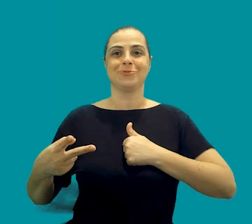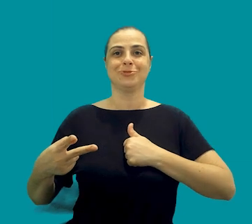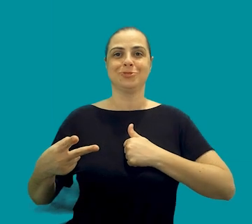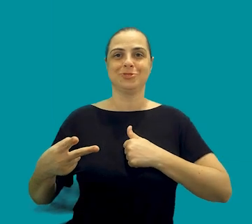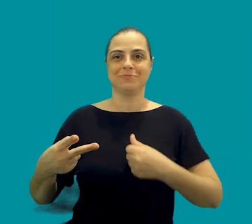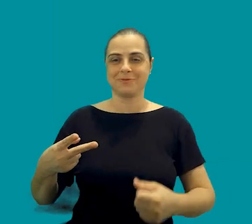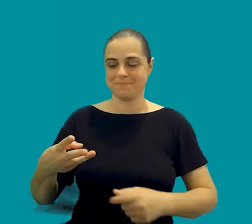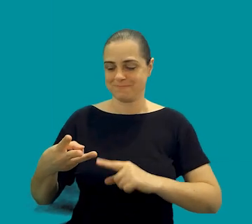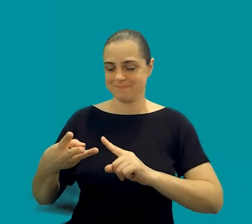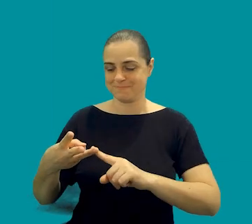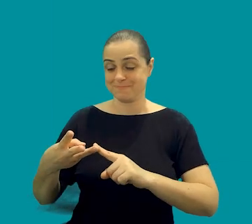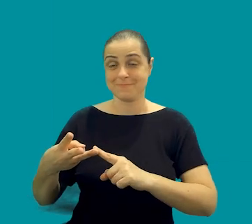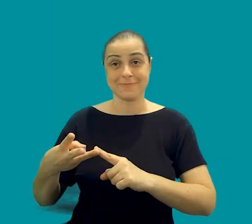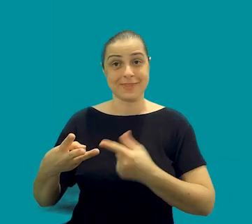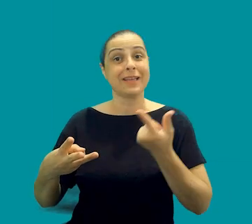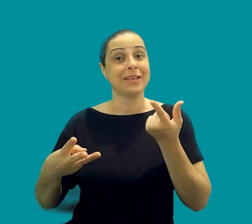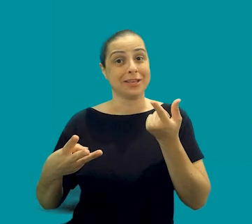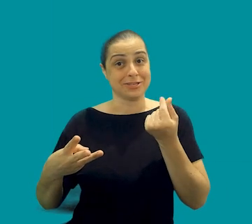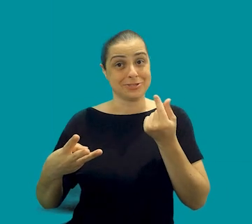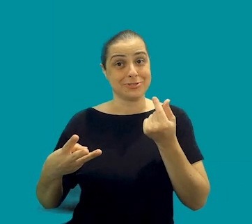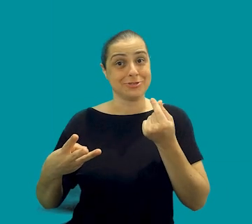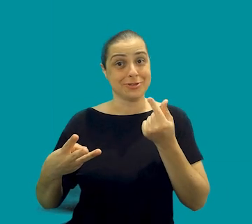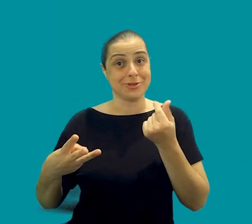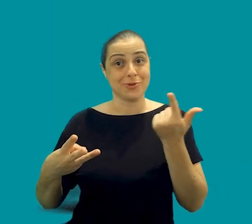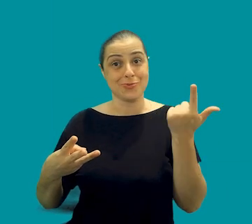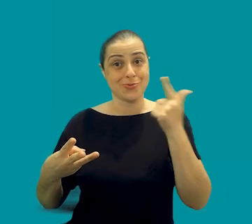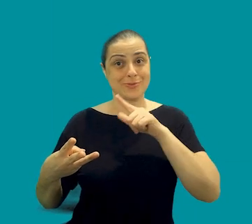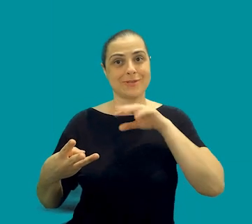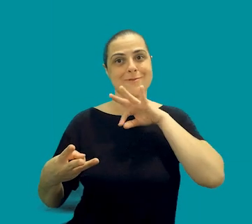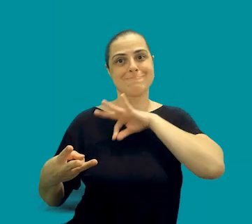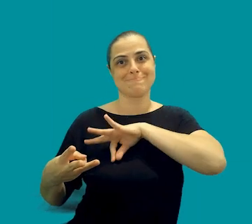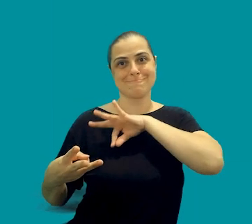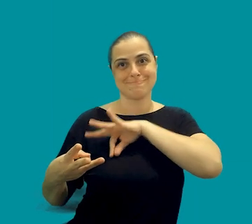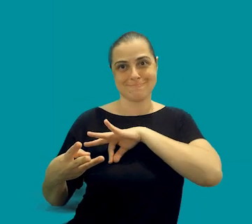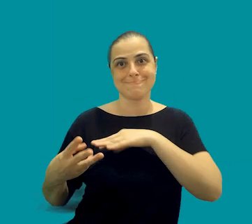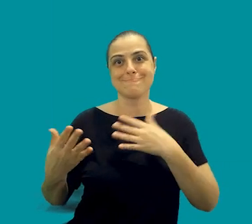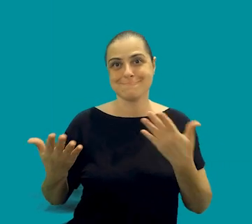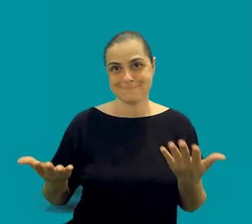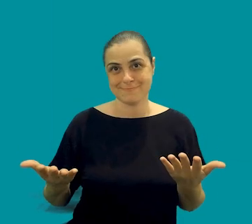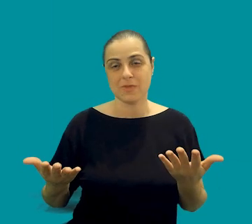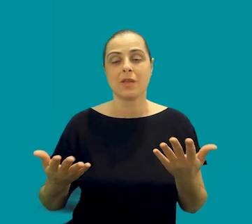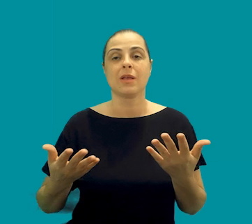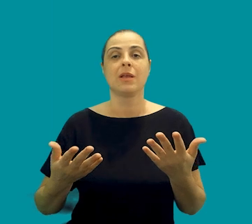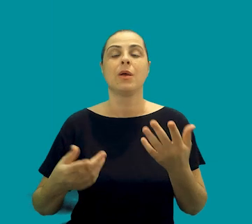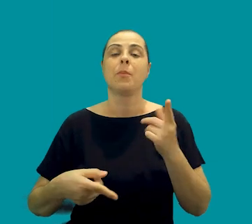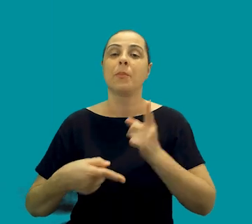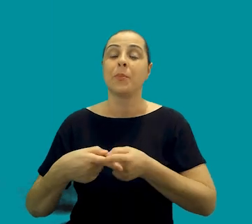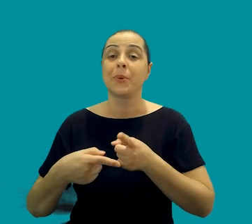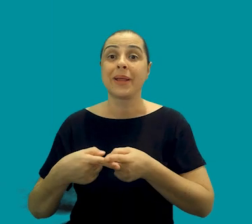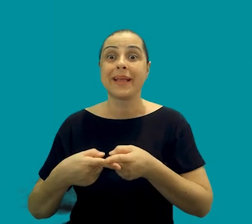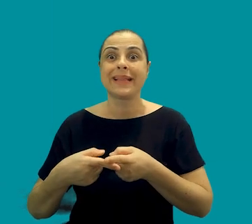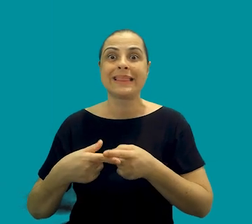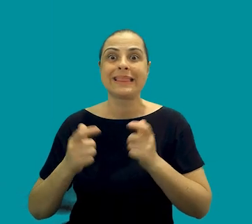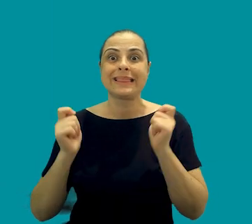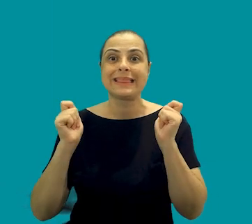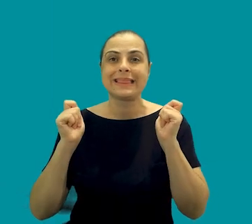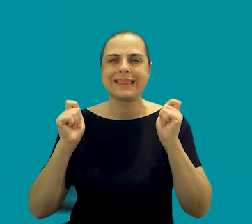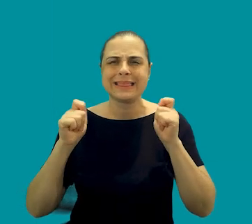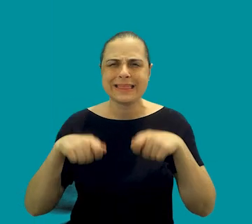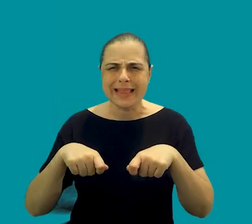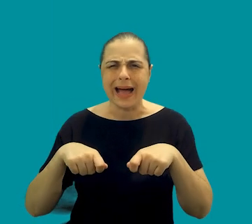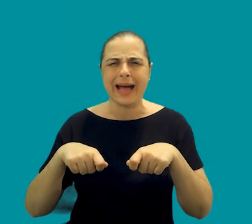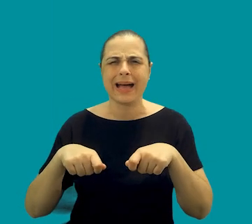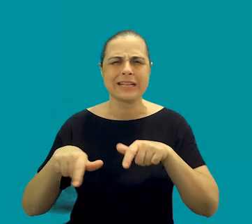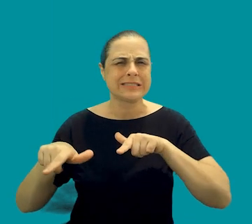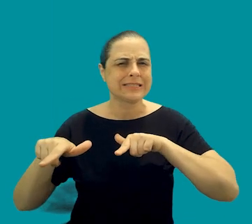né? O impacto financeiro, né? De você ter alguém que é produtivo, que consegue